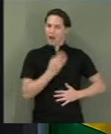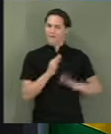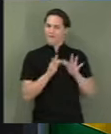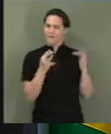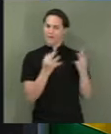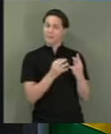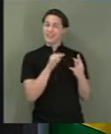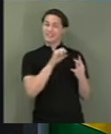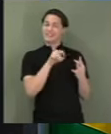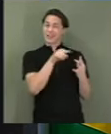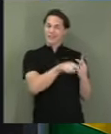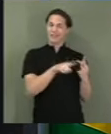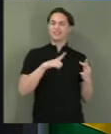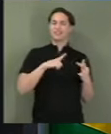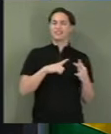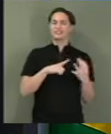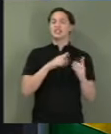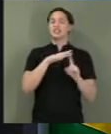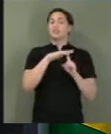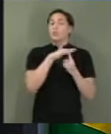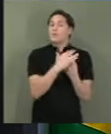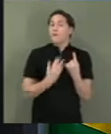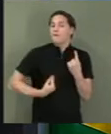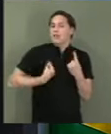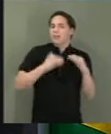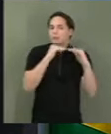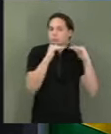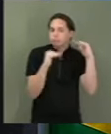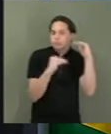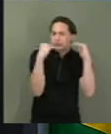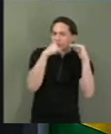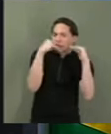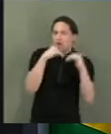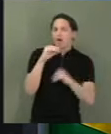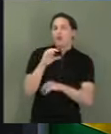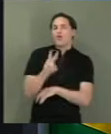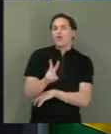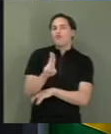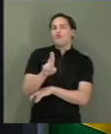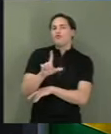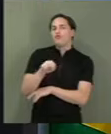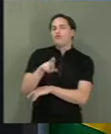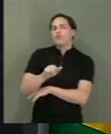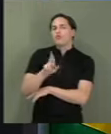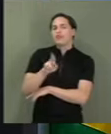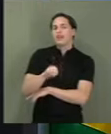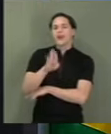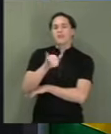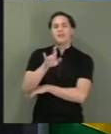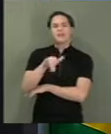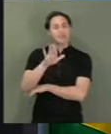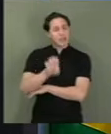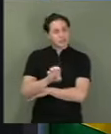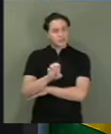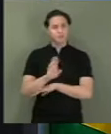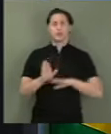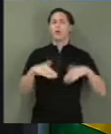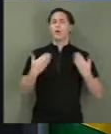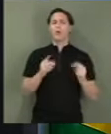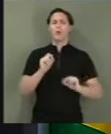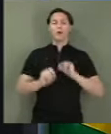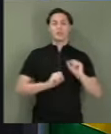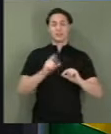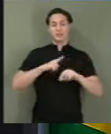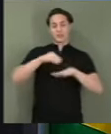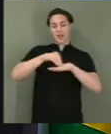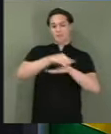de vulnerabilidade novo valor e novas regras assegura repasse de